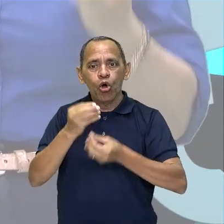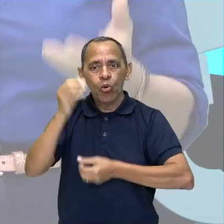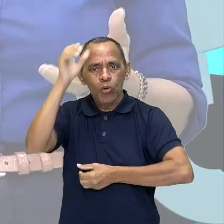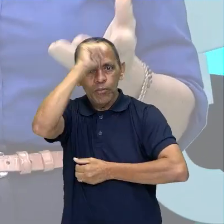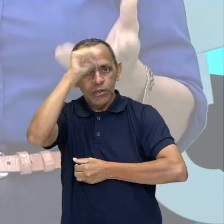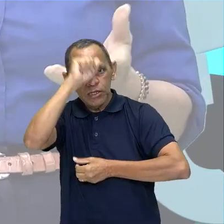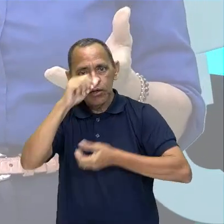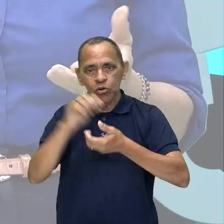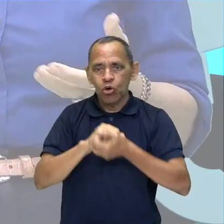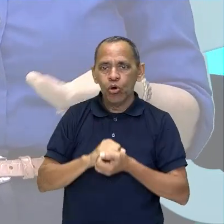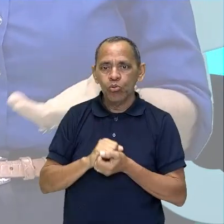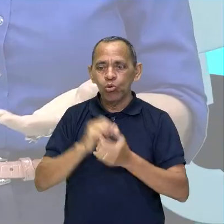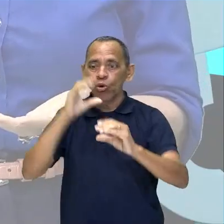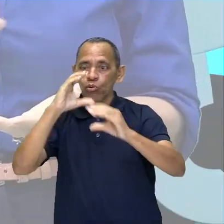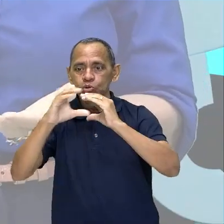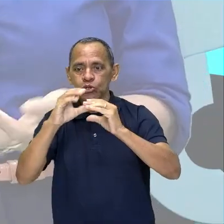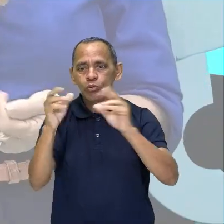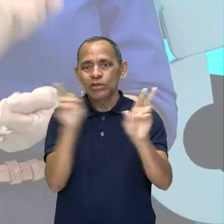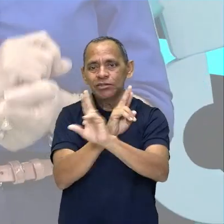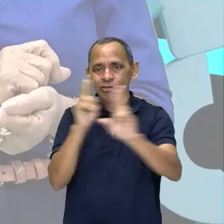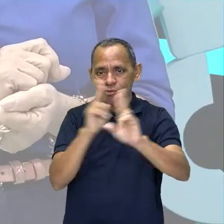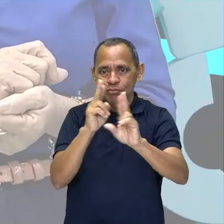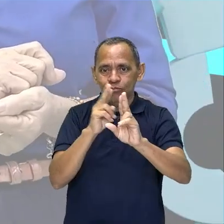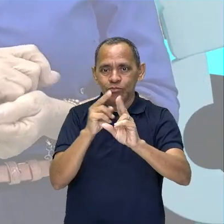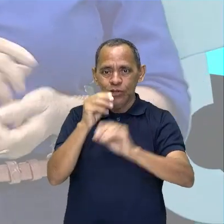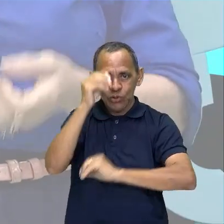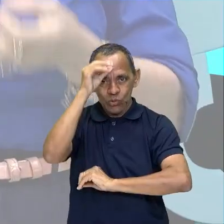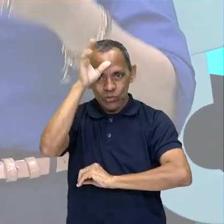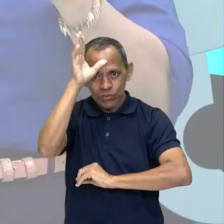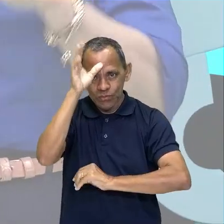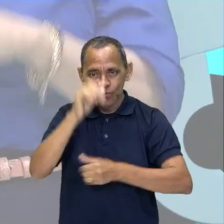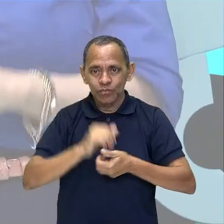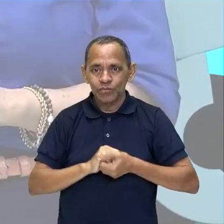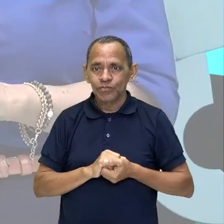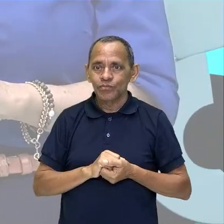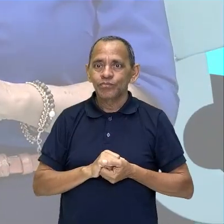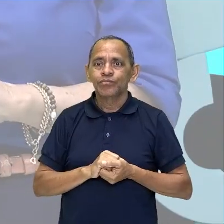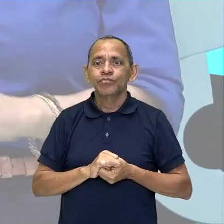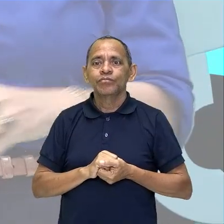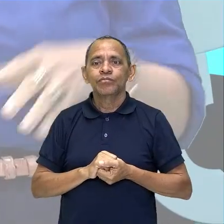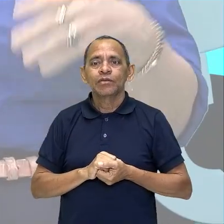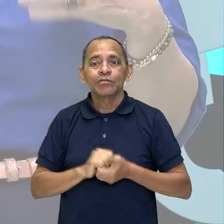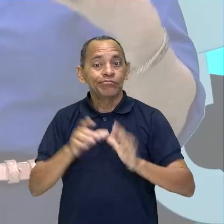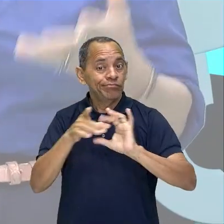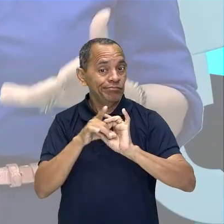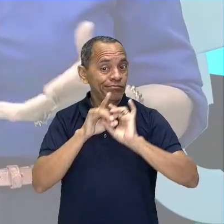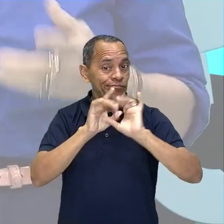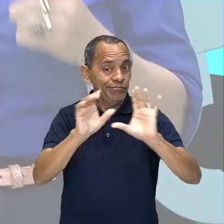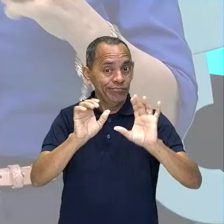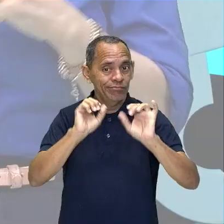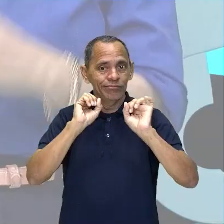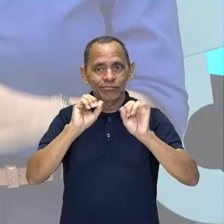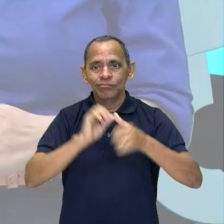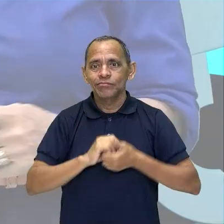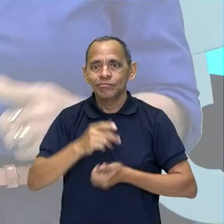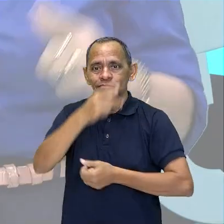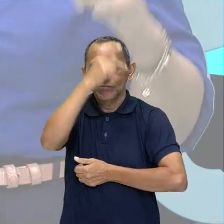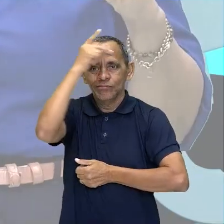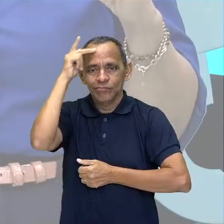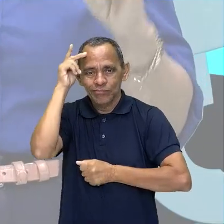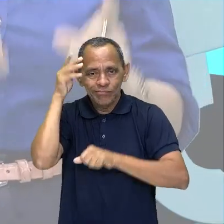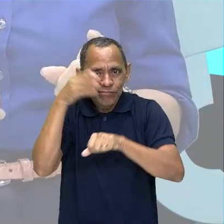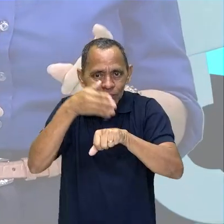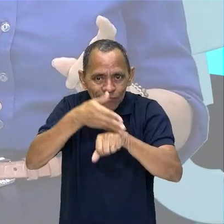nos relacionamos com o conhecimento, permitindo que as pessoas